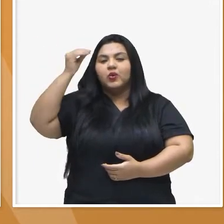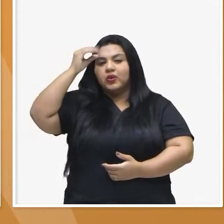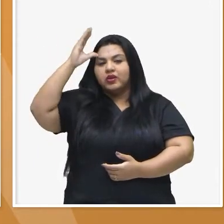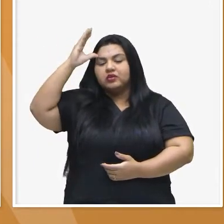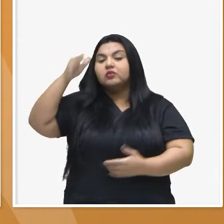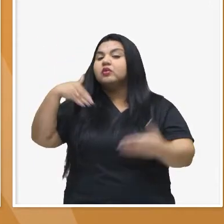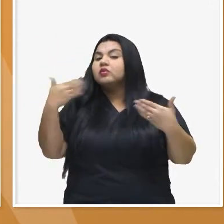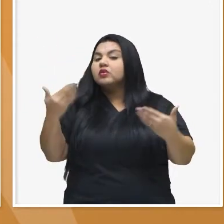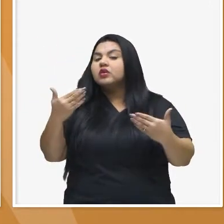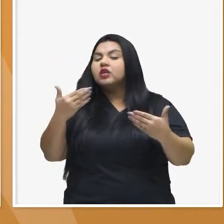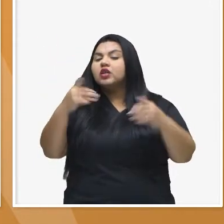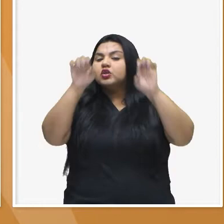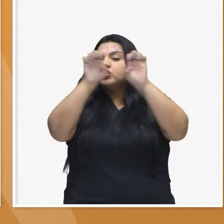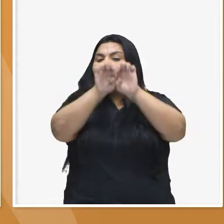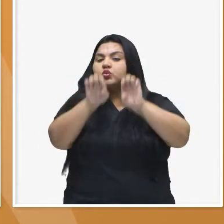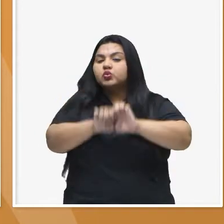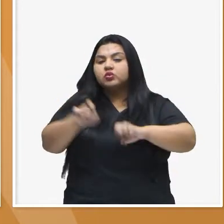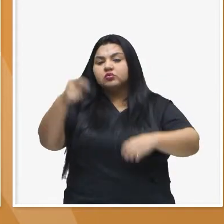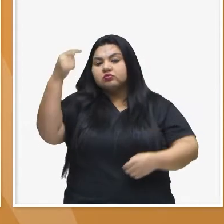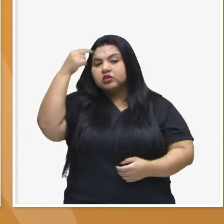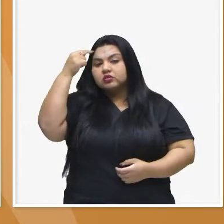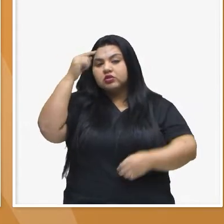é a estrutura do pensamento de Hegel.